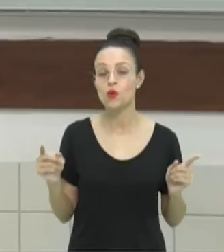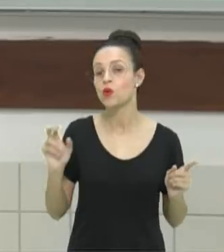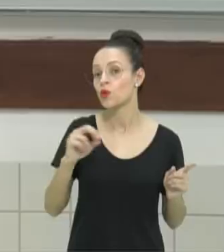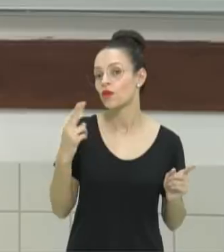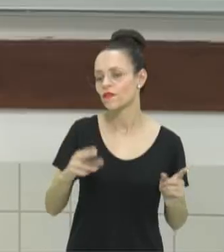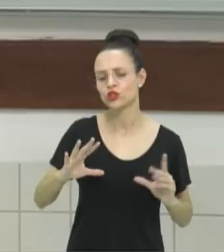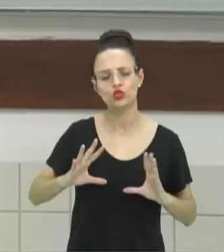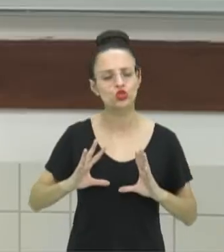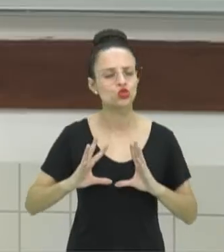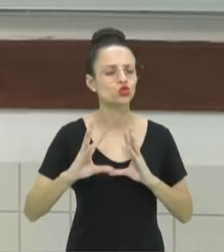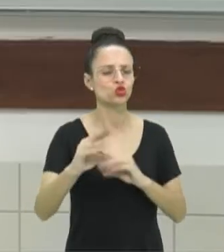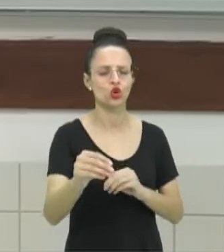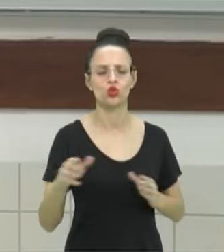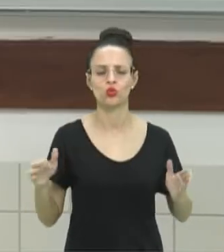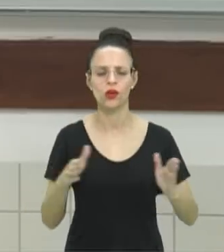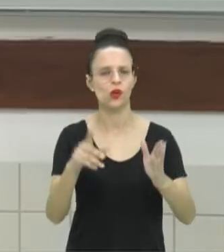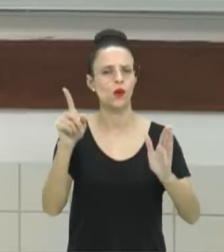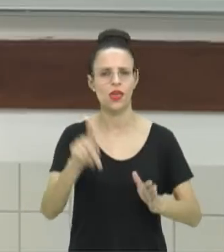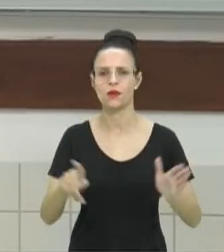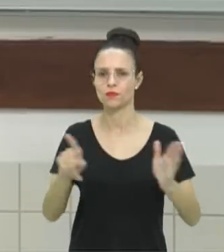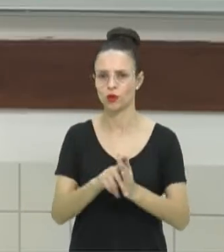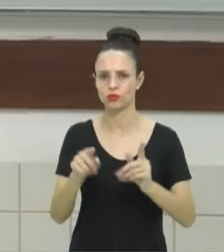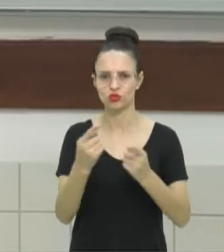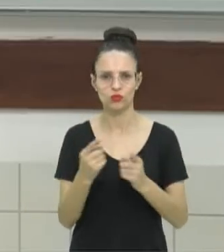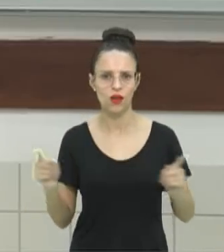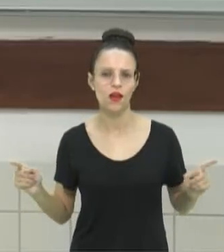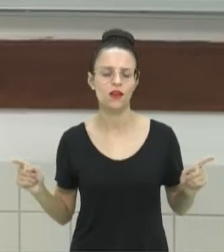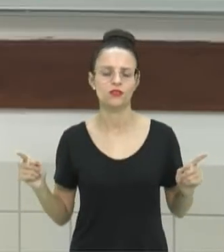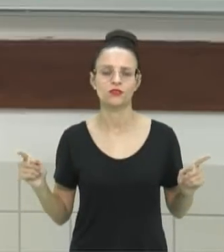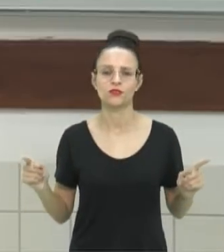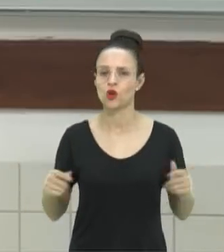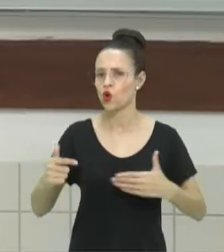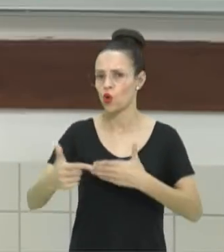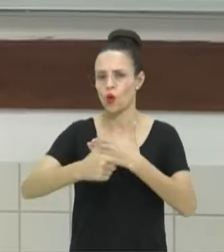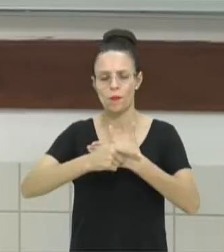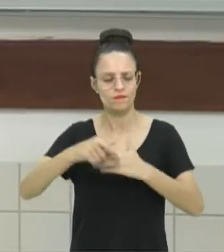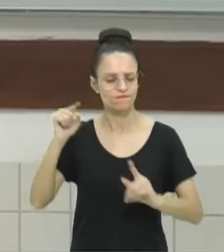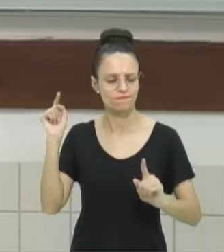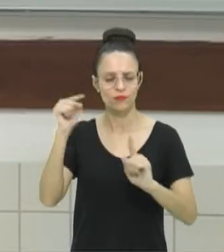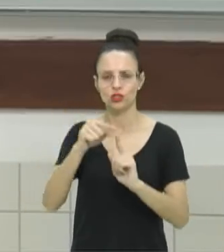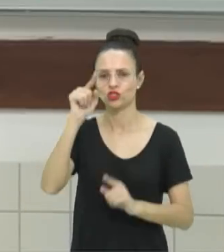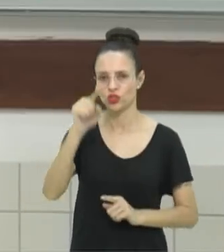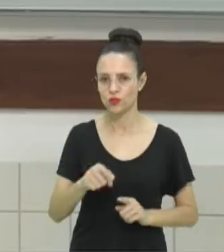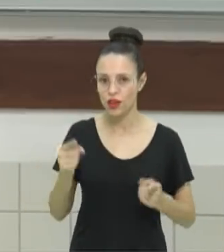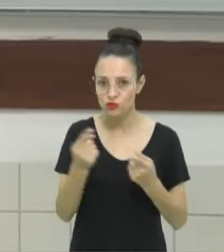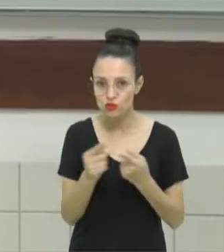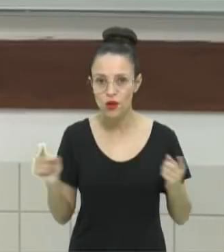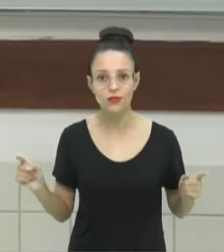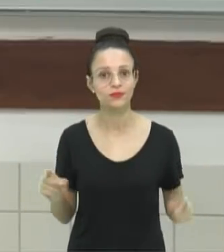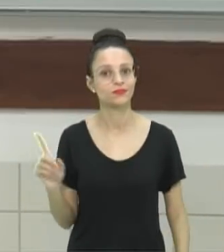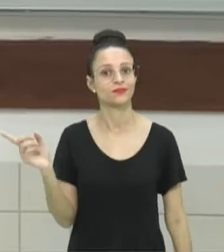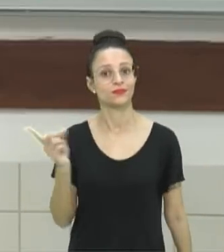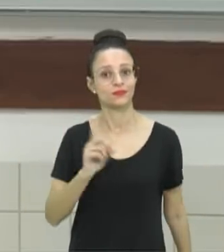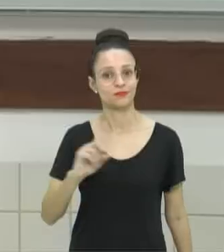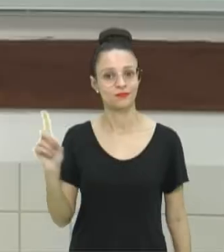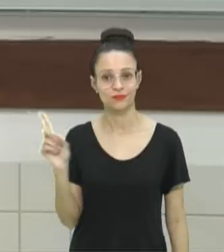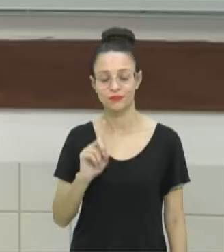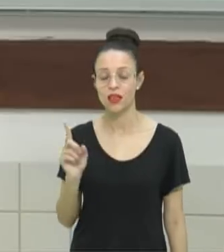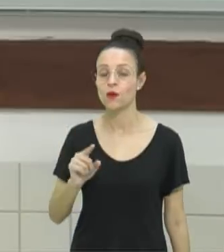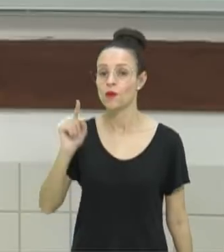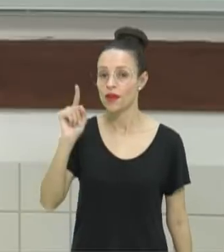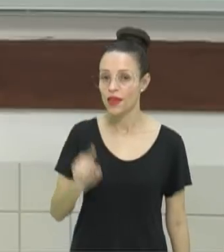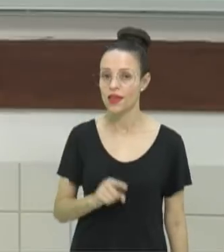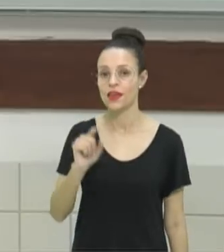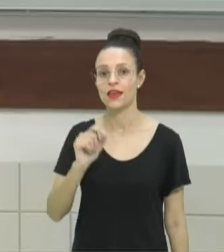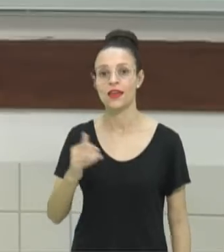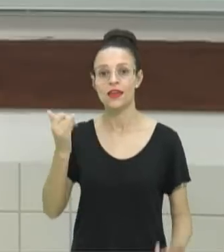rio inteiro só serve para churrasco? Que a função do rio serve para churrasco? Não, pessoal, ele está